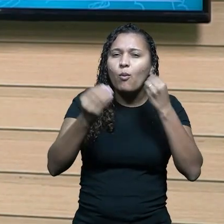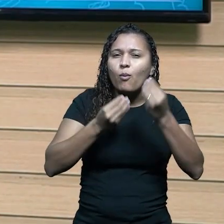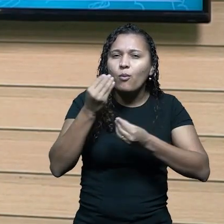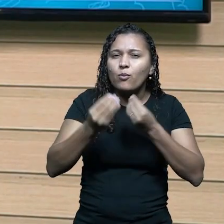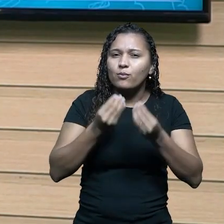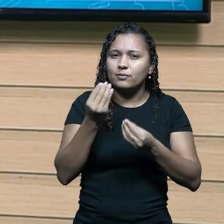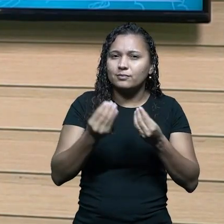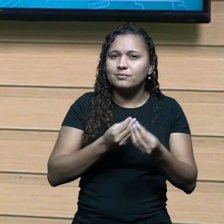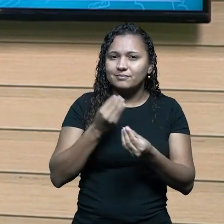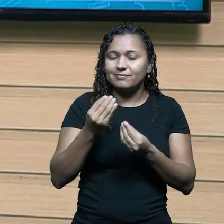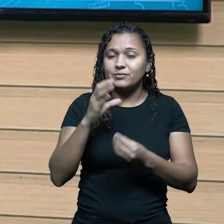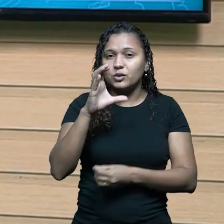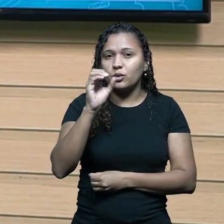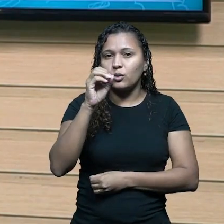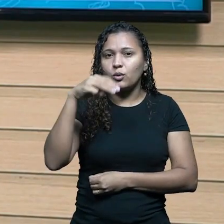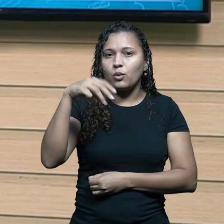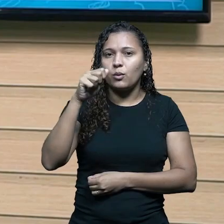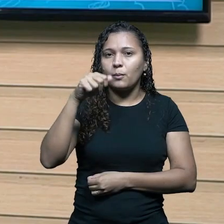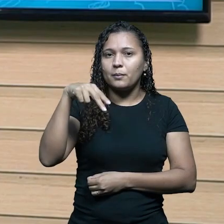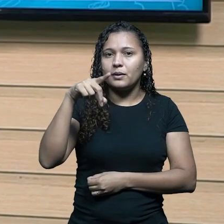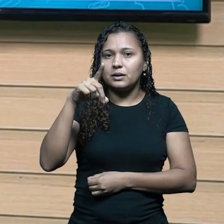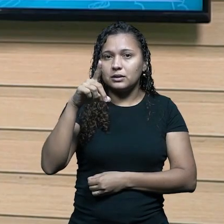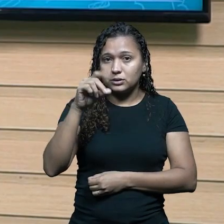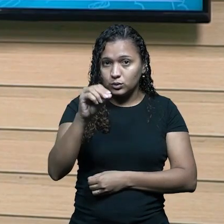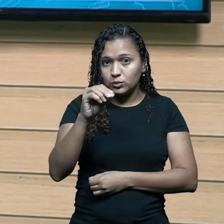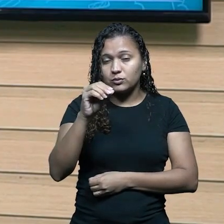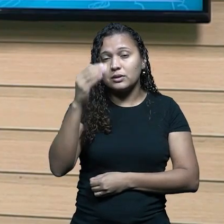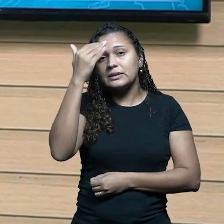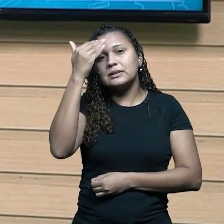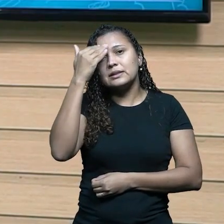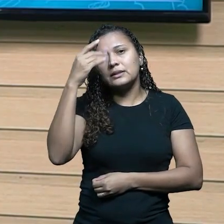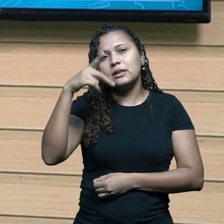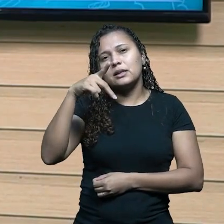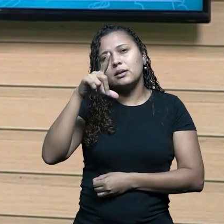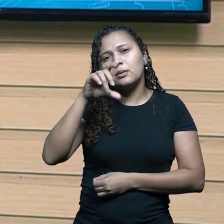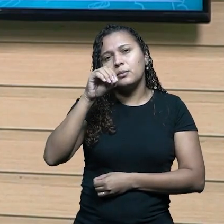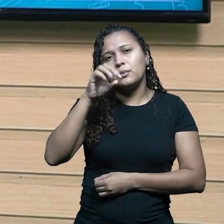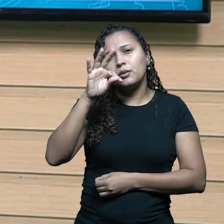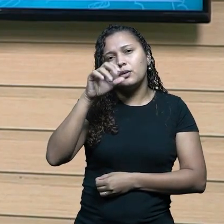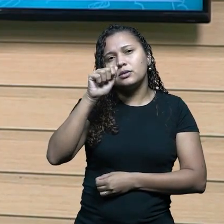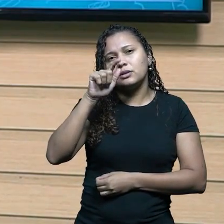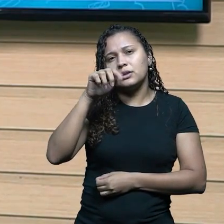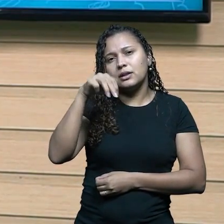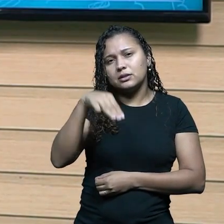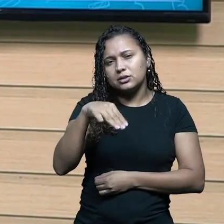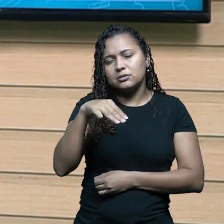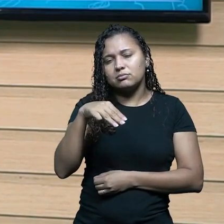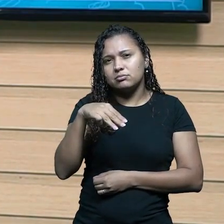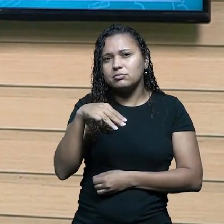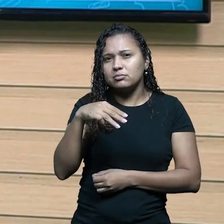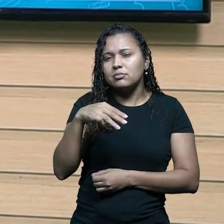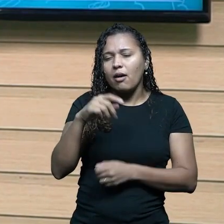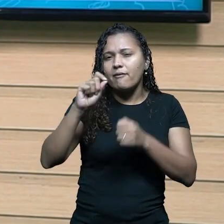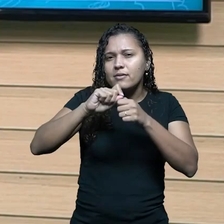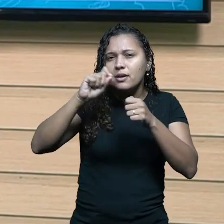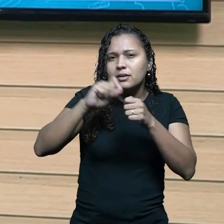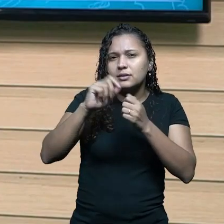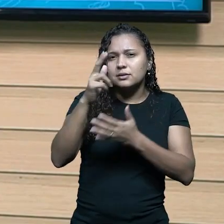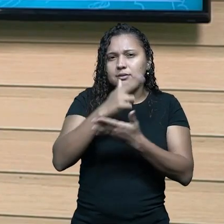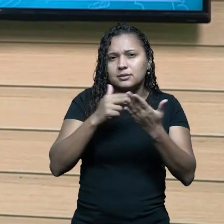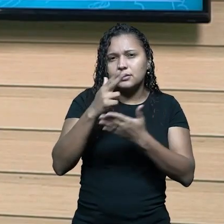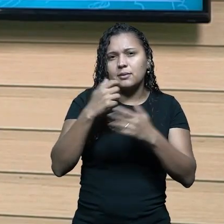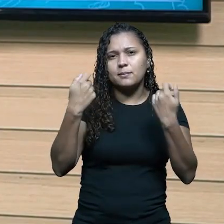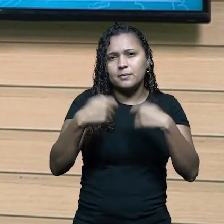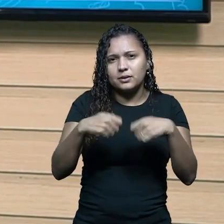a visualização, quais são os comandos para visualização e para plotagem. Vamos entender como plotagem para gerar o desenho.